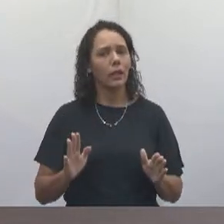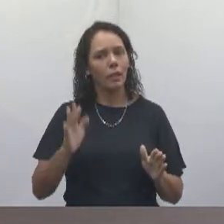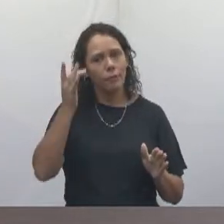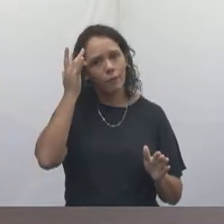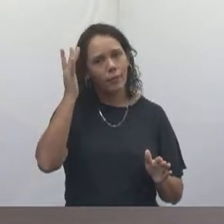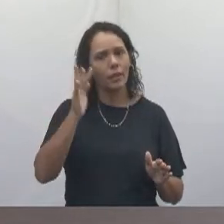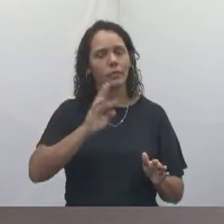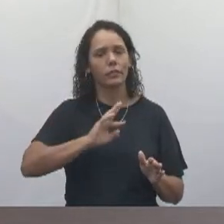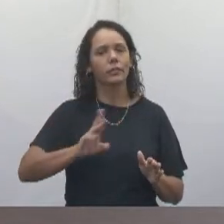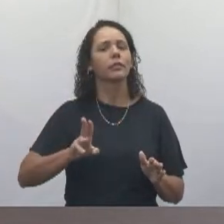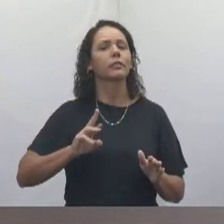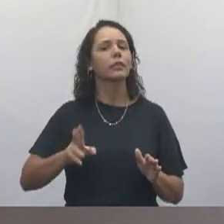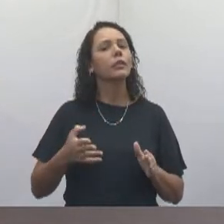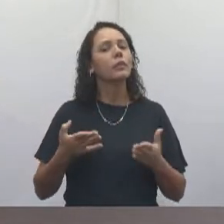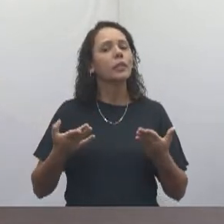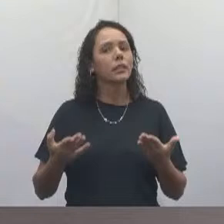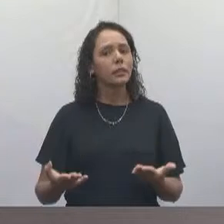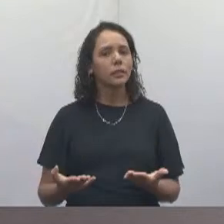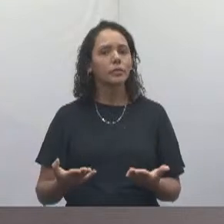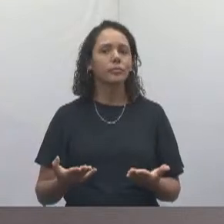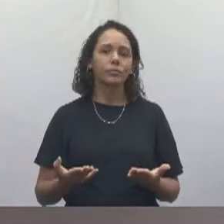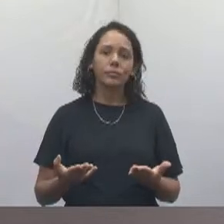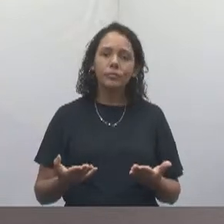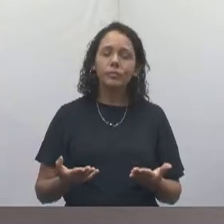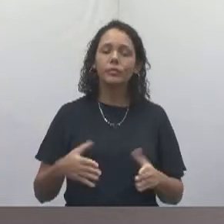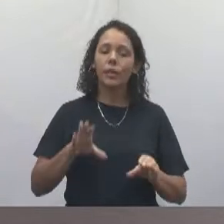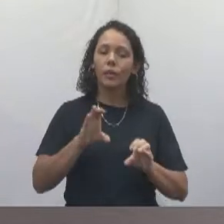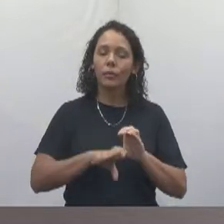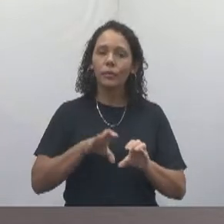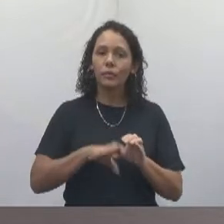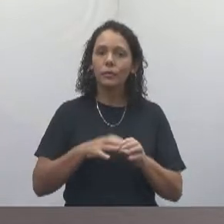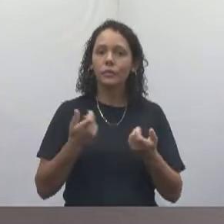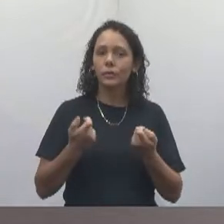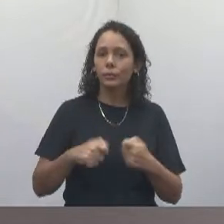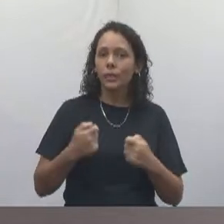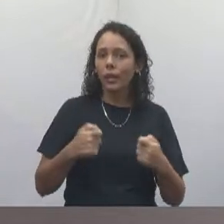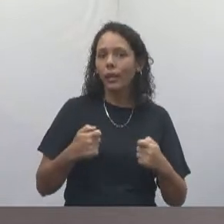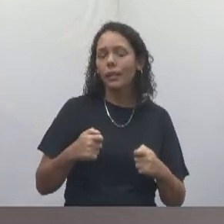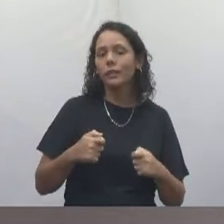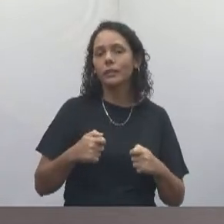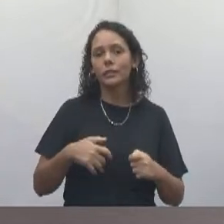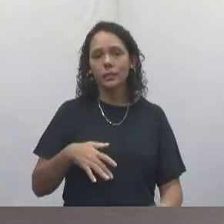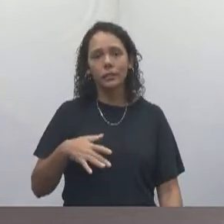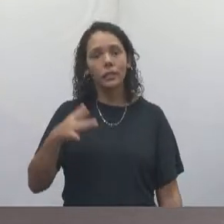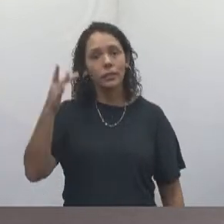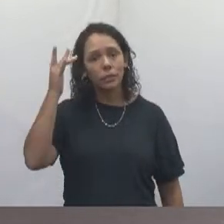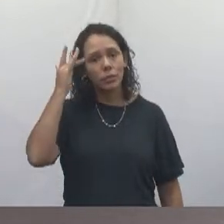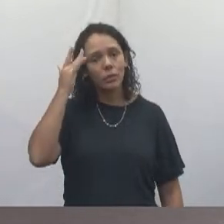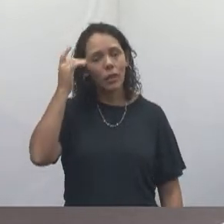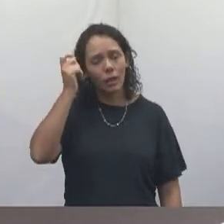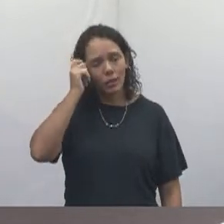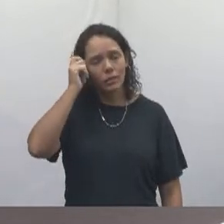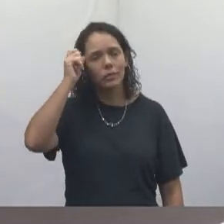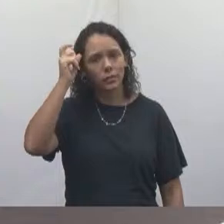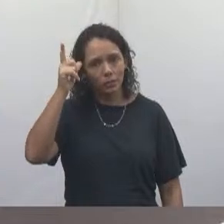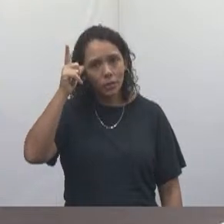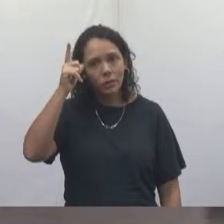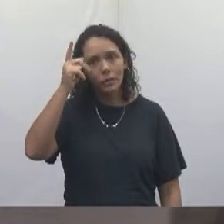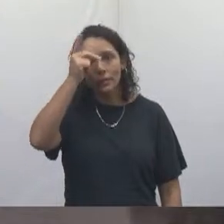é para poucos, não é? É para poucos, porque é um concurso que exige muito daquele que